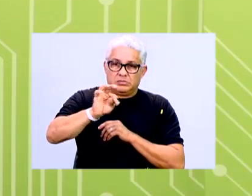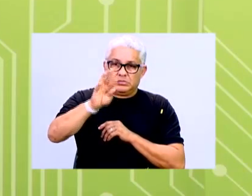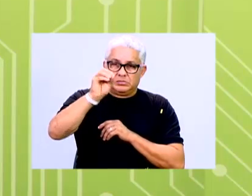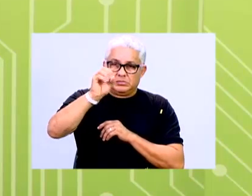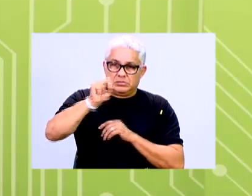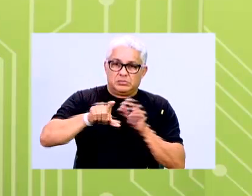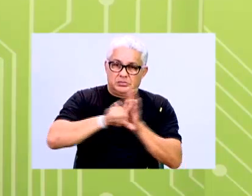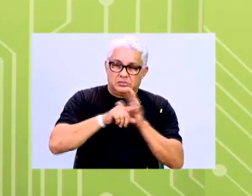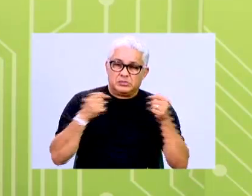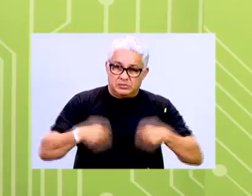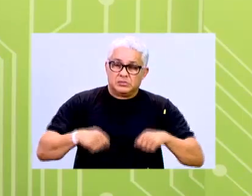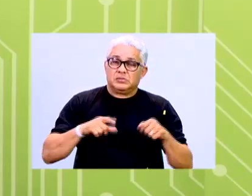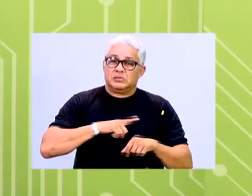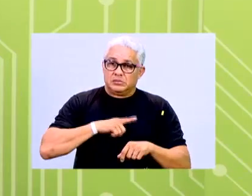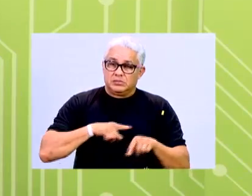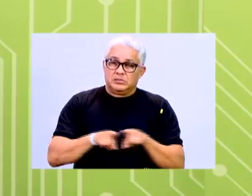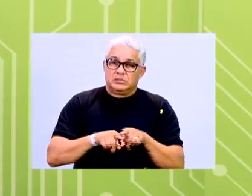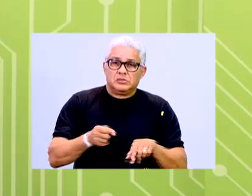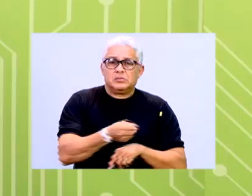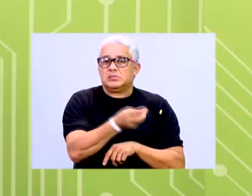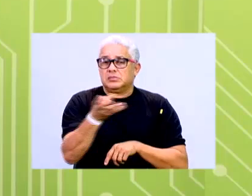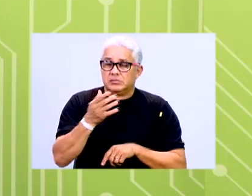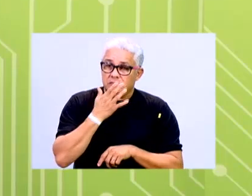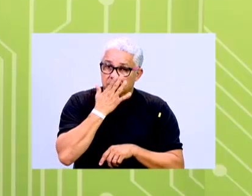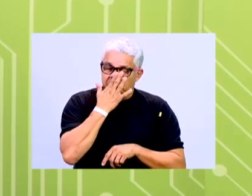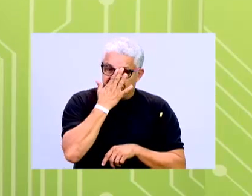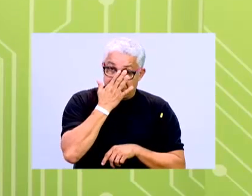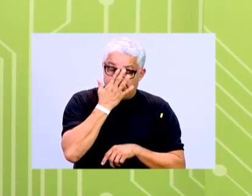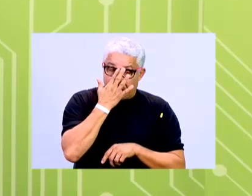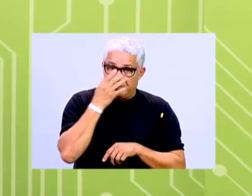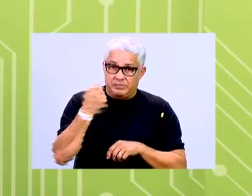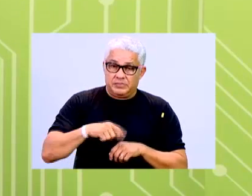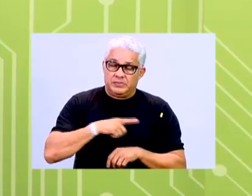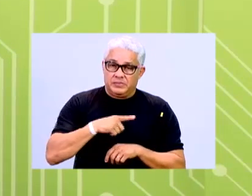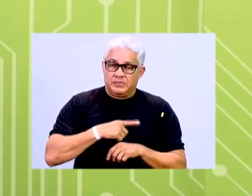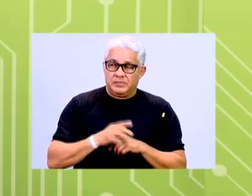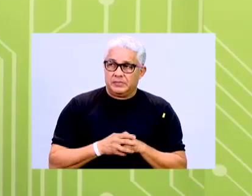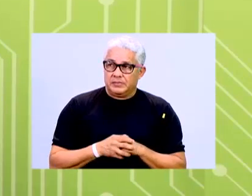aplicação necessita ter para